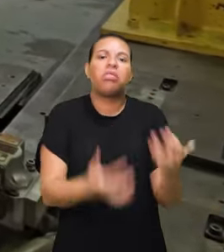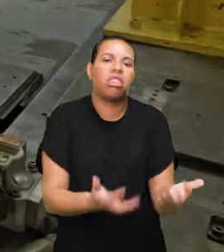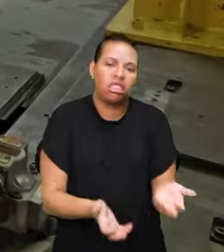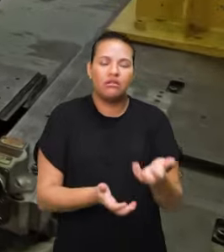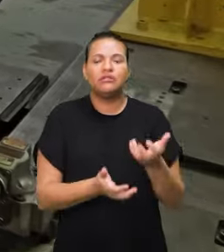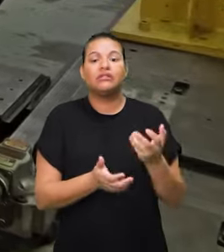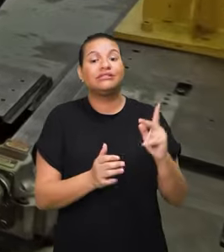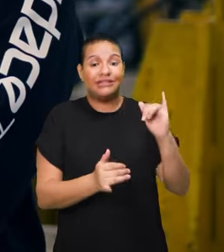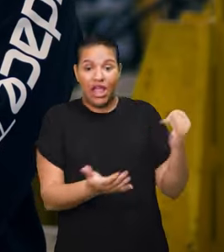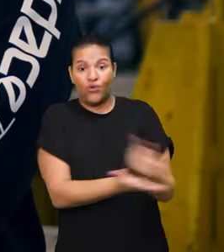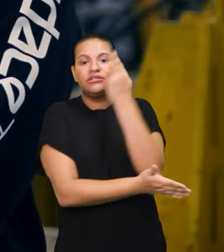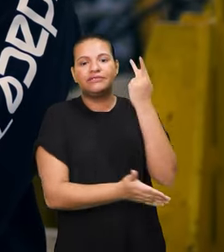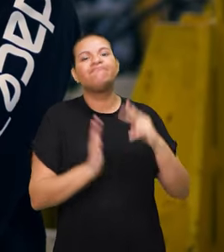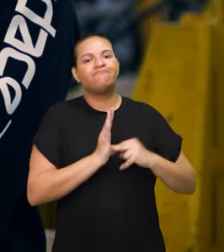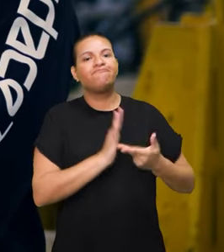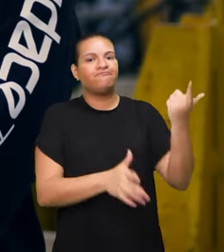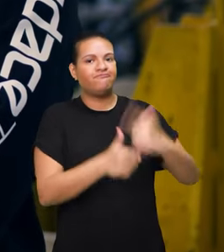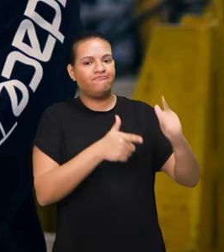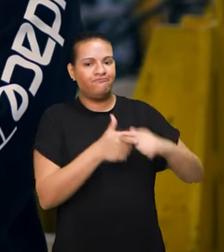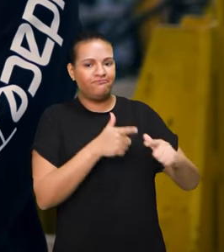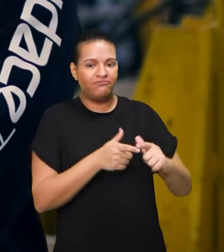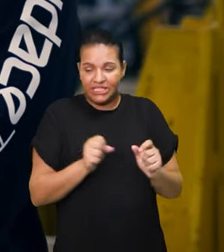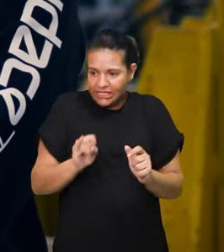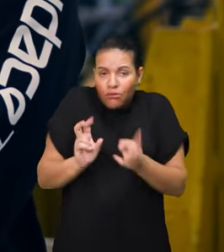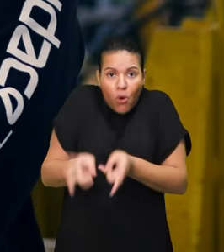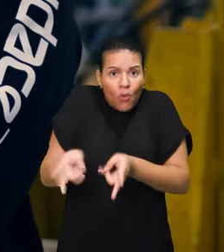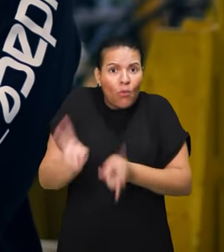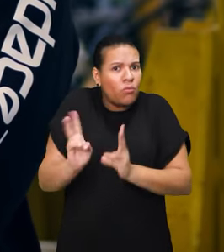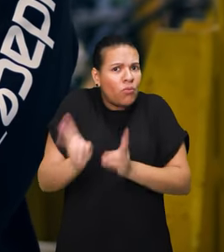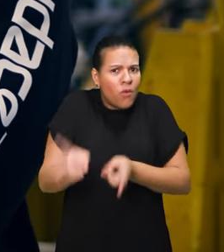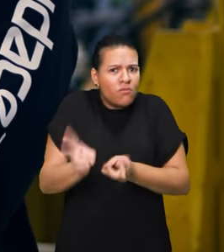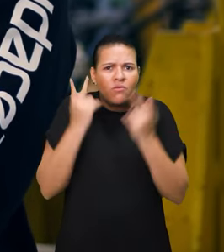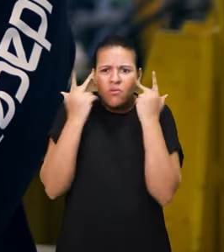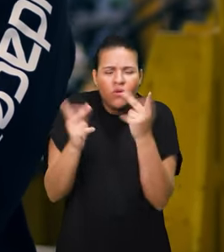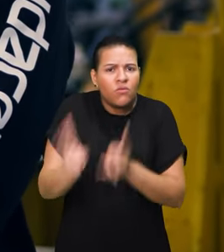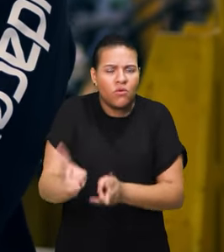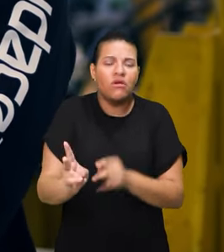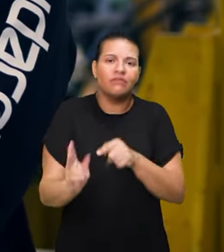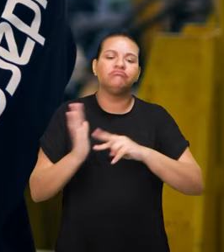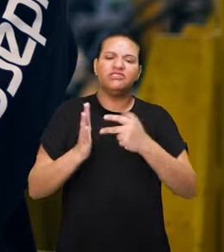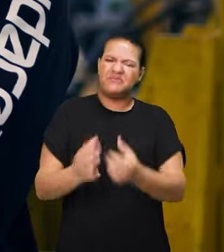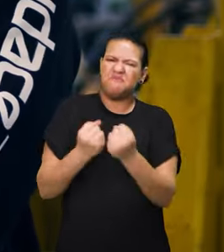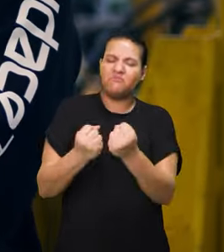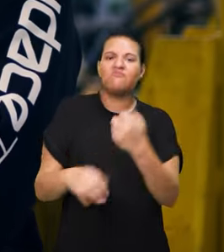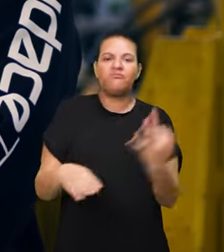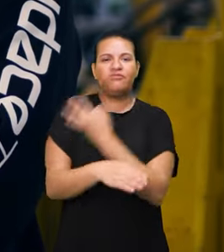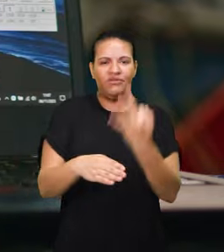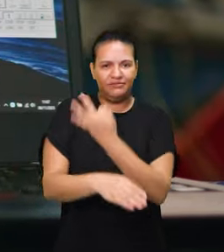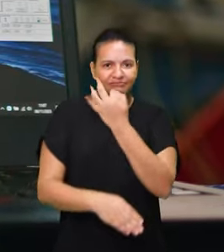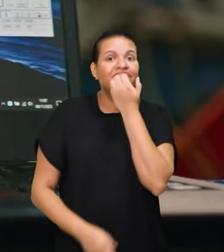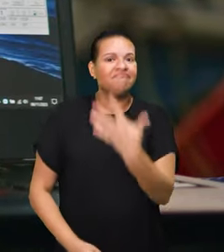resistência mecânica se isso acontecer quer dizer que a gente tem algum problema se isso não acontecer quer dizer que toda a estrutura tá numa resistência